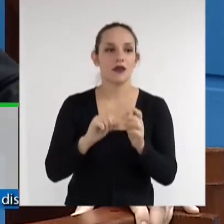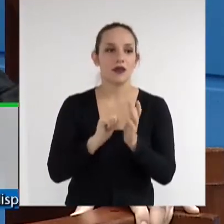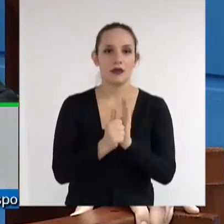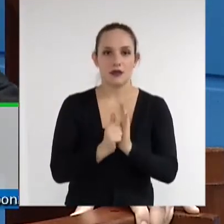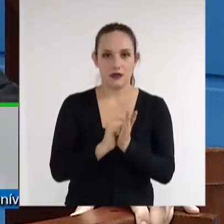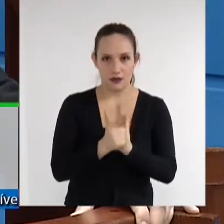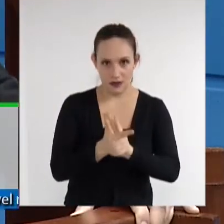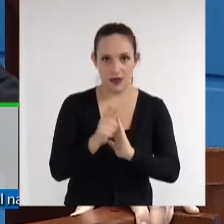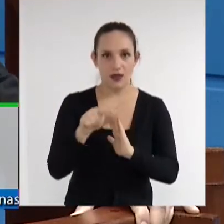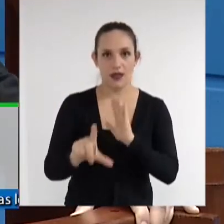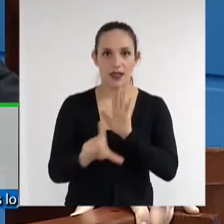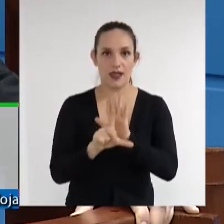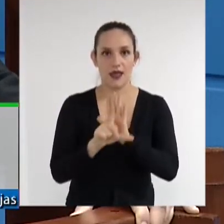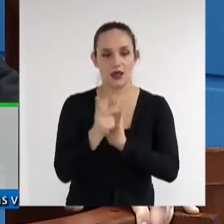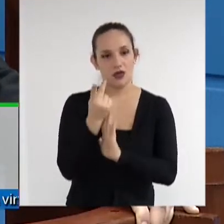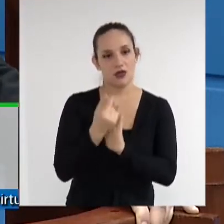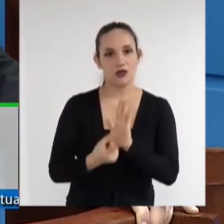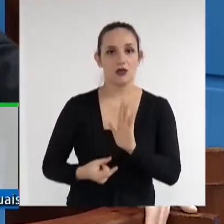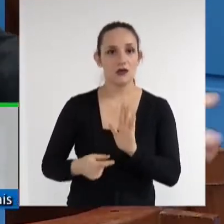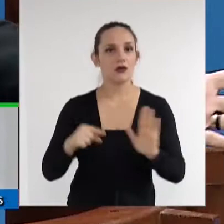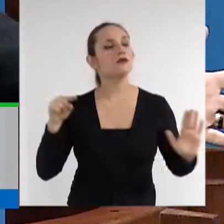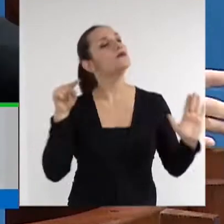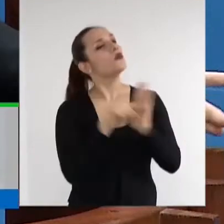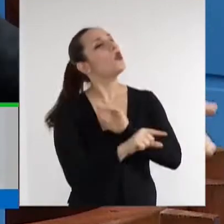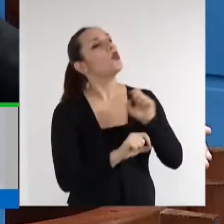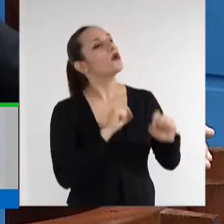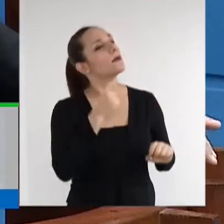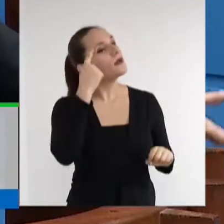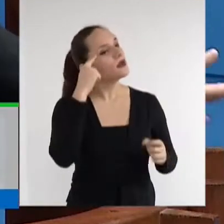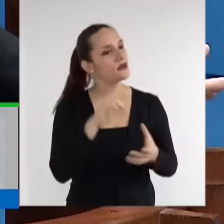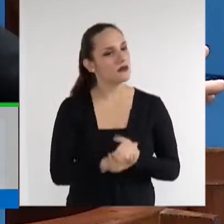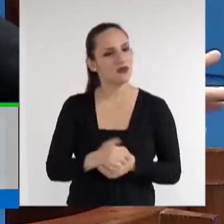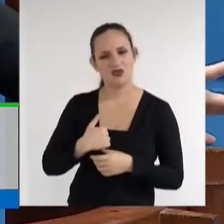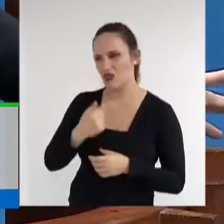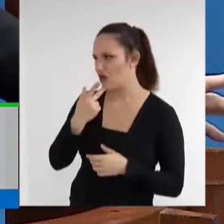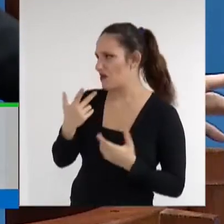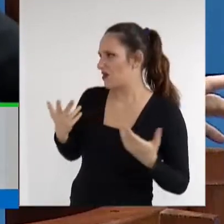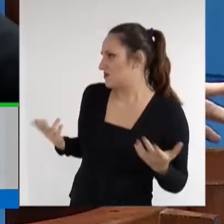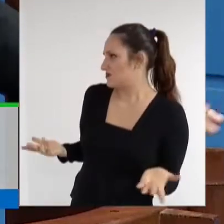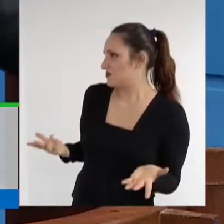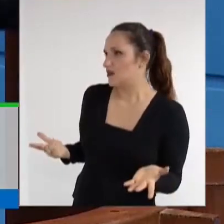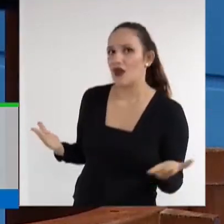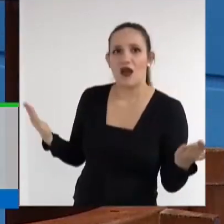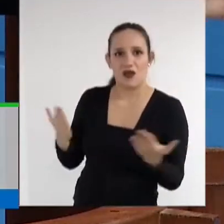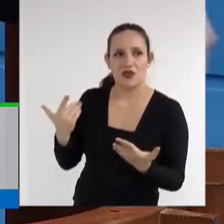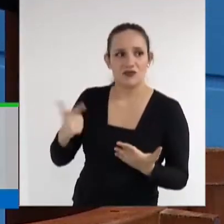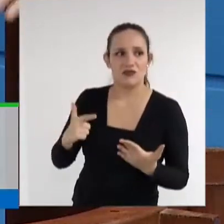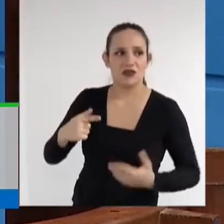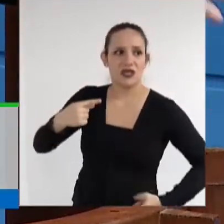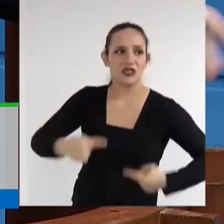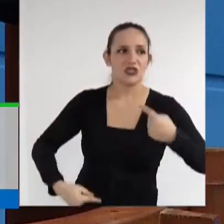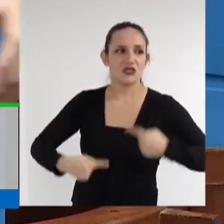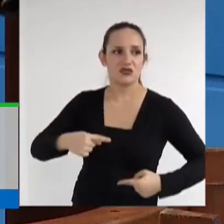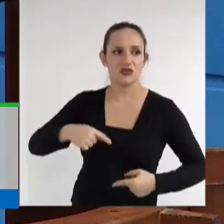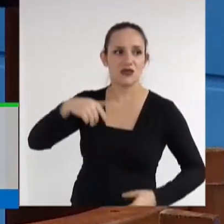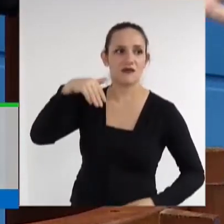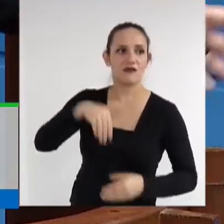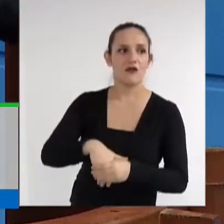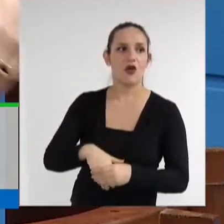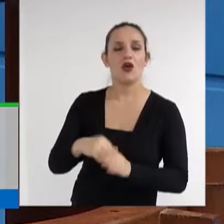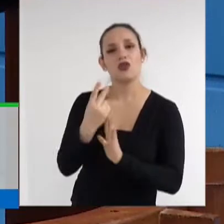orçamentária. E eu falo para eles o seguinte: não existe mais discussão e votação